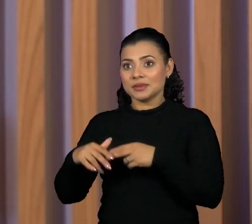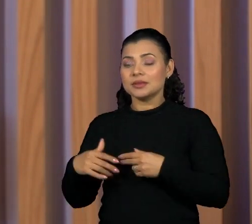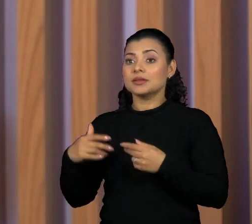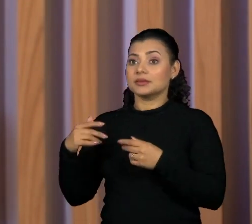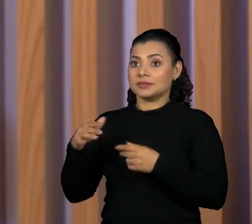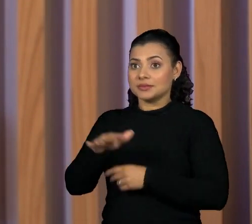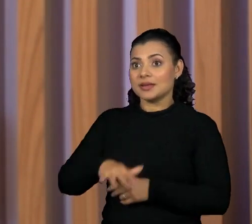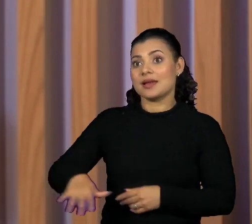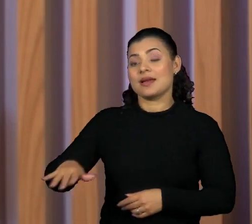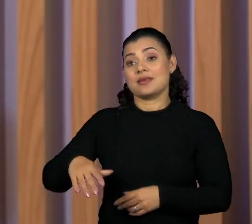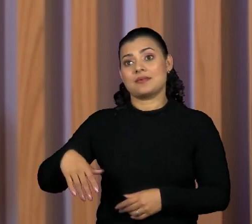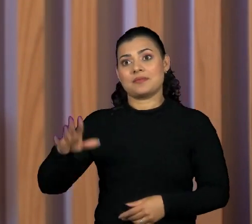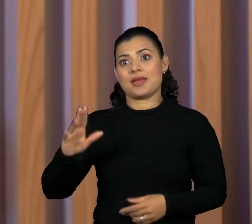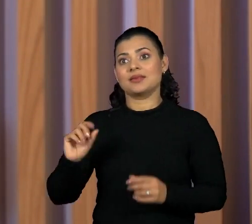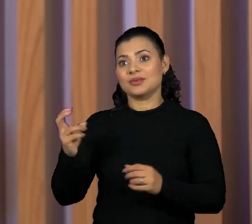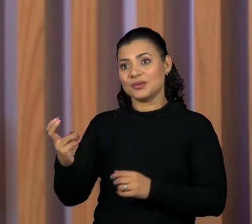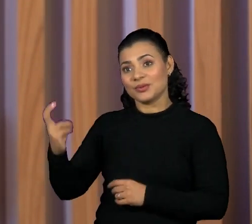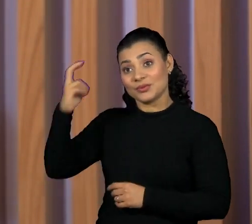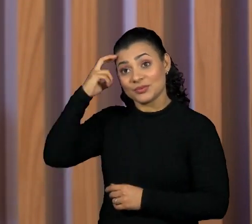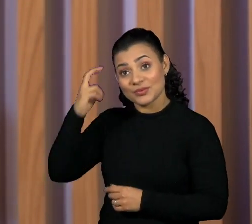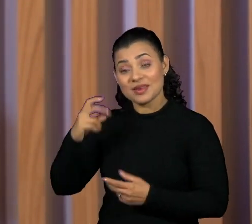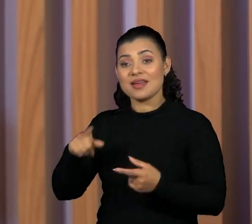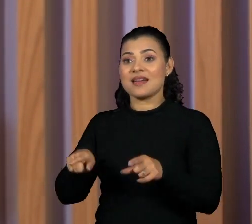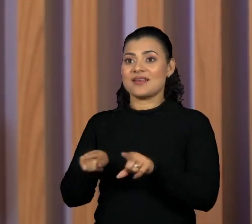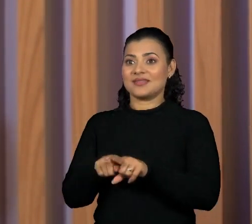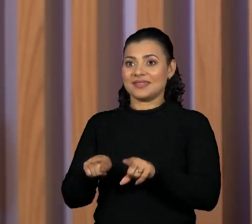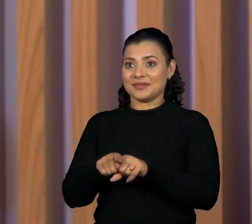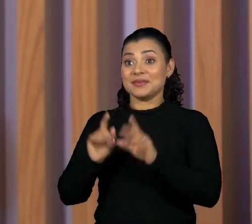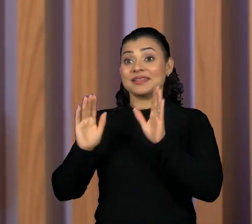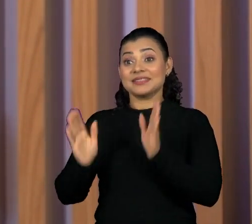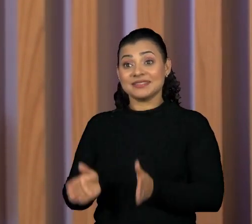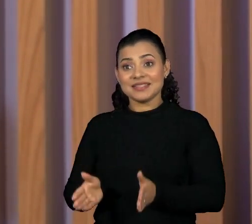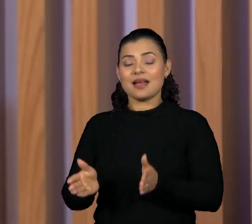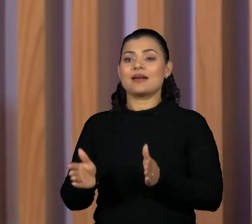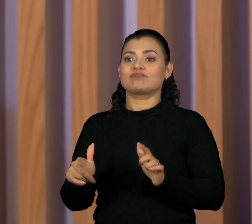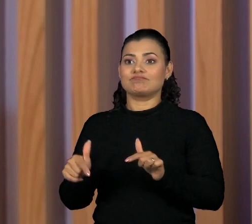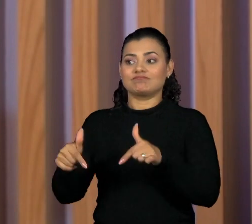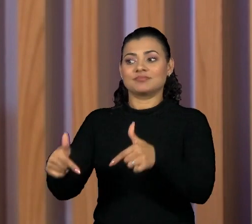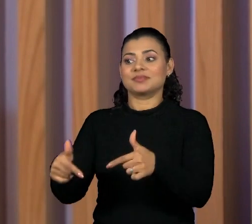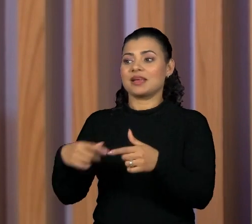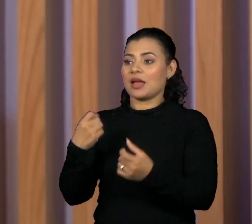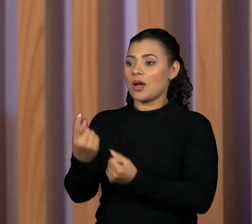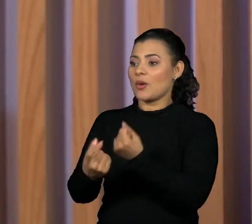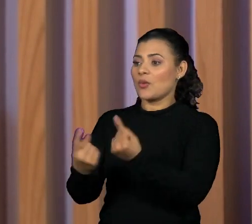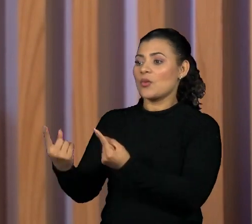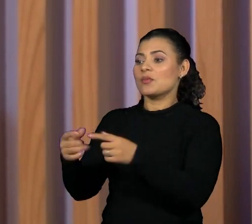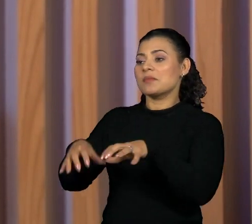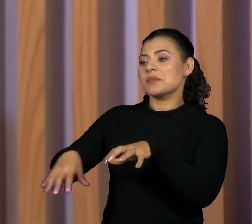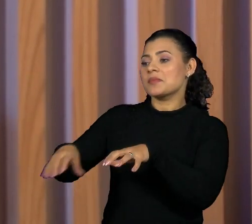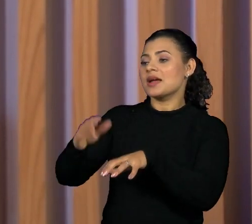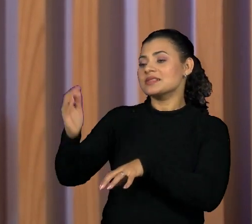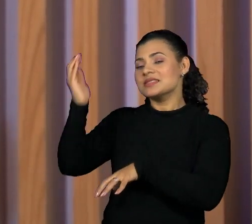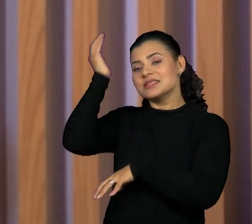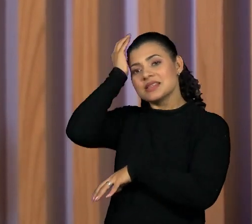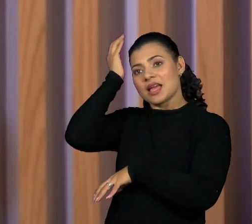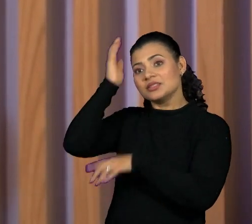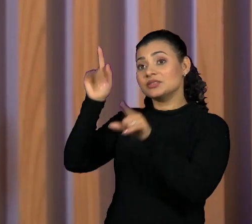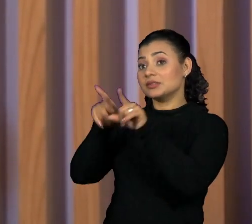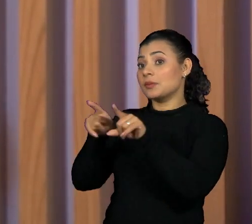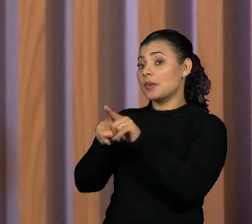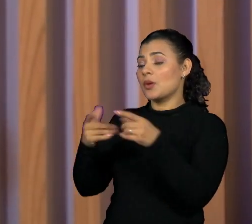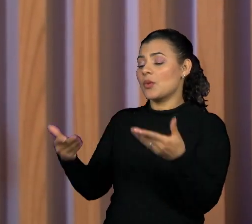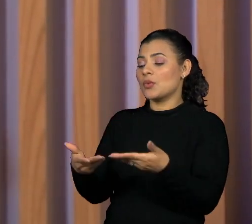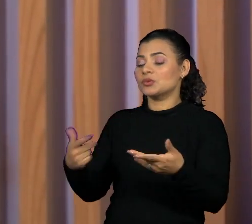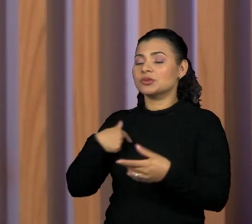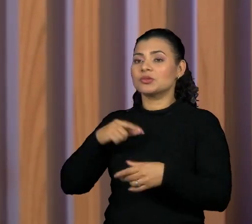para o campo da cultura, enfim, já fiz a gestão de algumas unidades do SESC e hoje olho